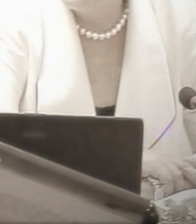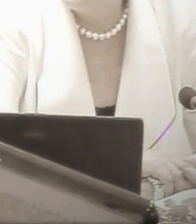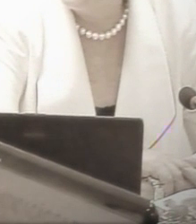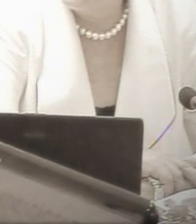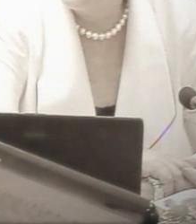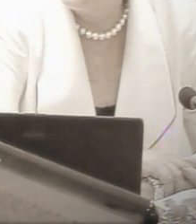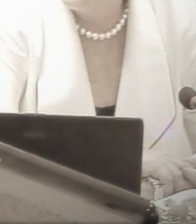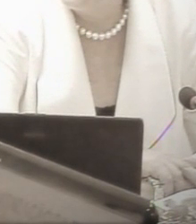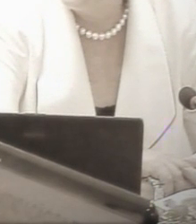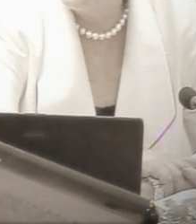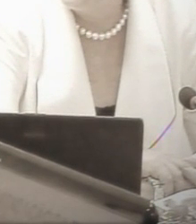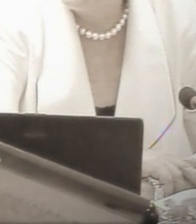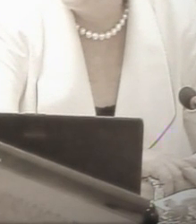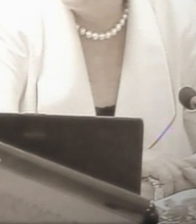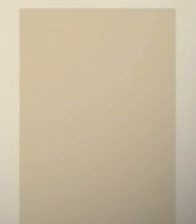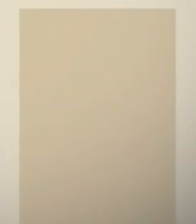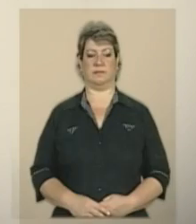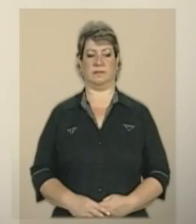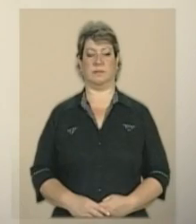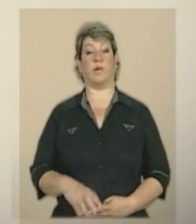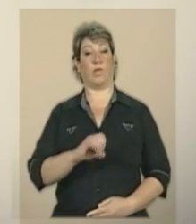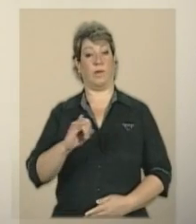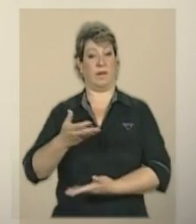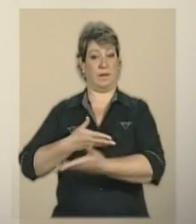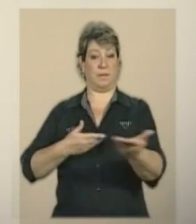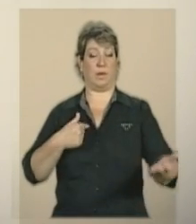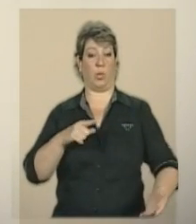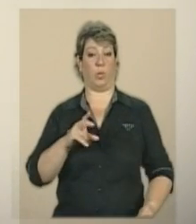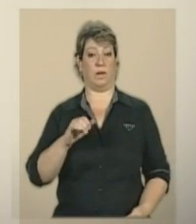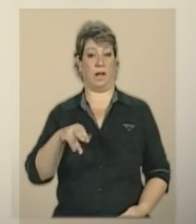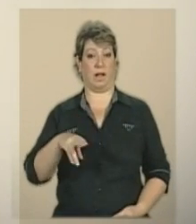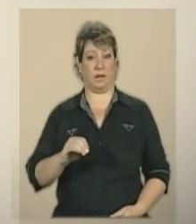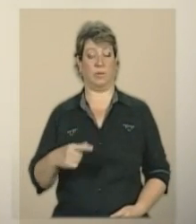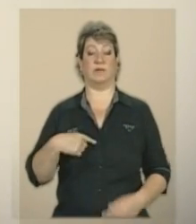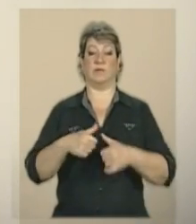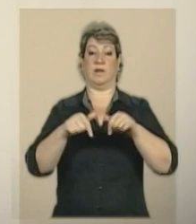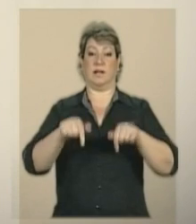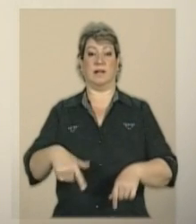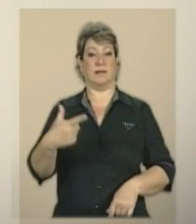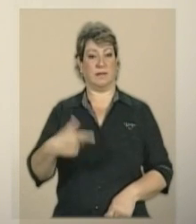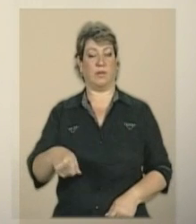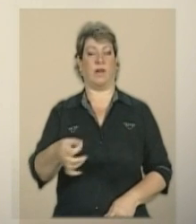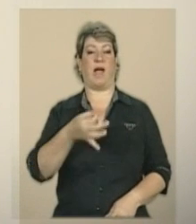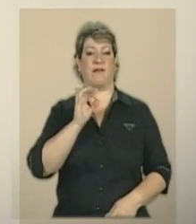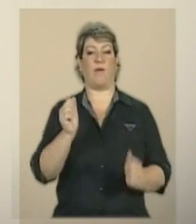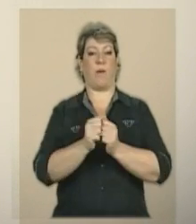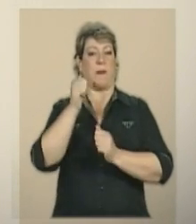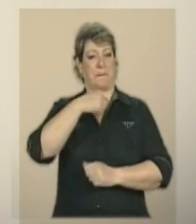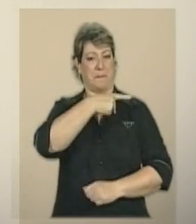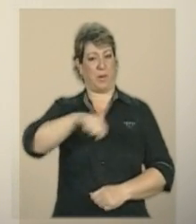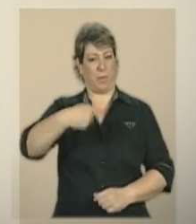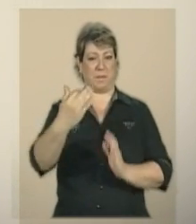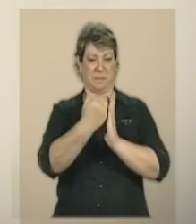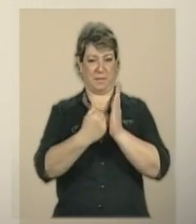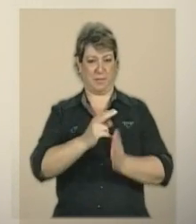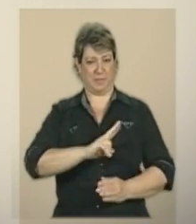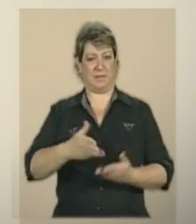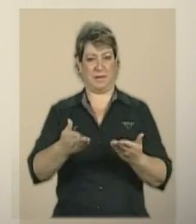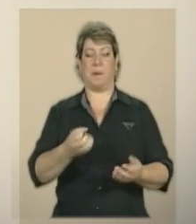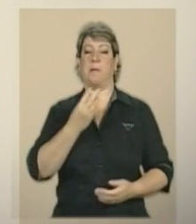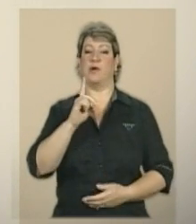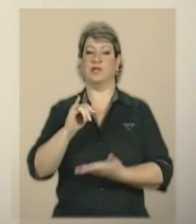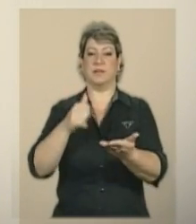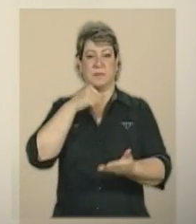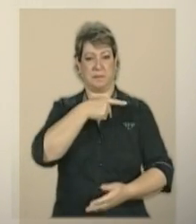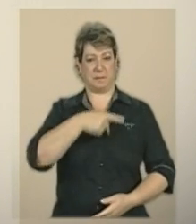café com a Presidenta Olá amigos eu sou o Luciano sanchas e estou aqui para mais um café com a presidenta Dilma Bom dia presidenta